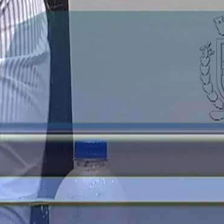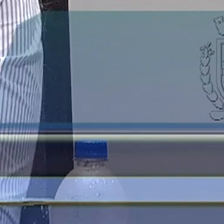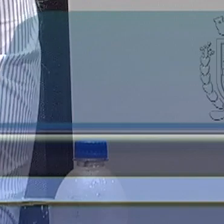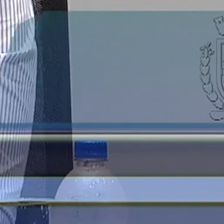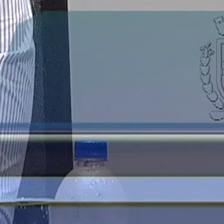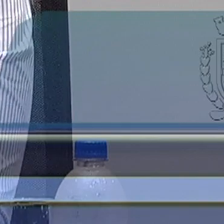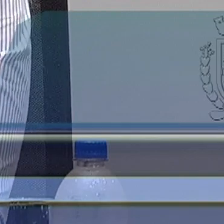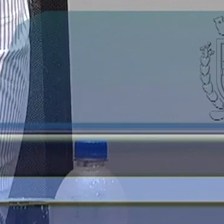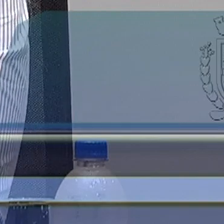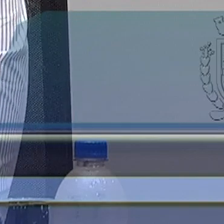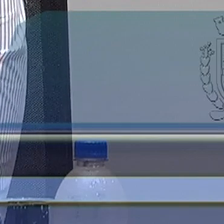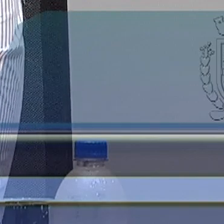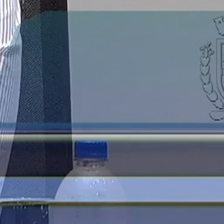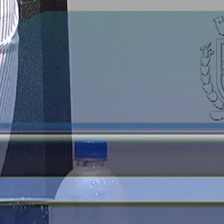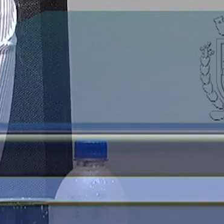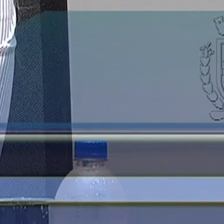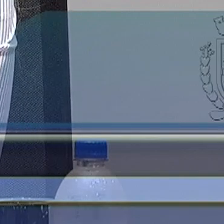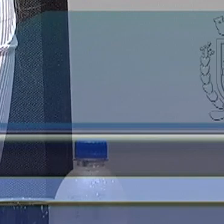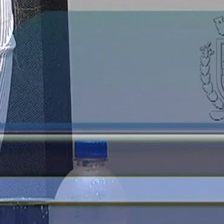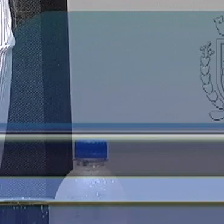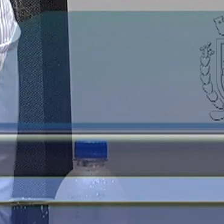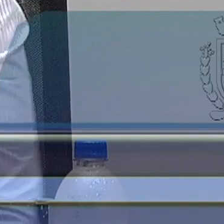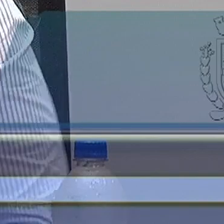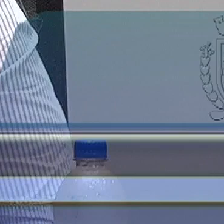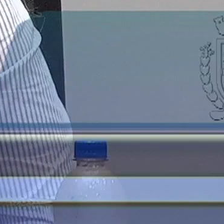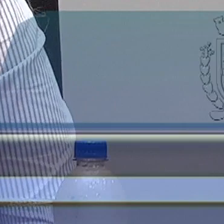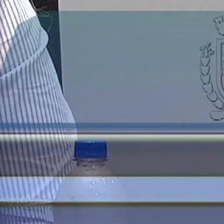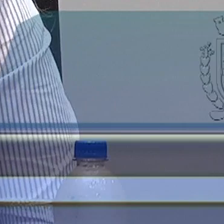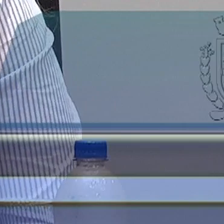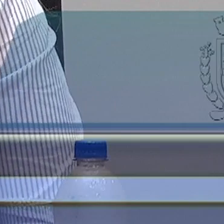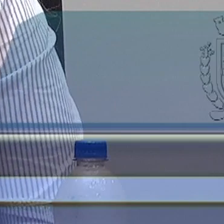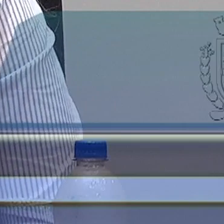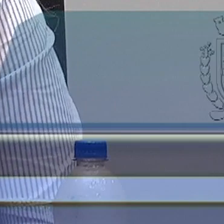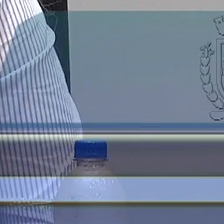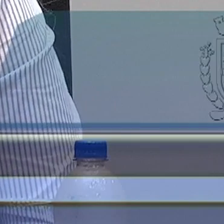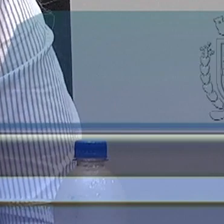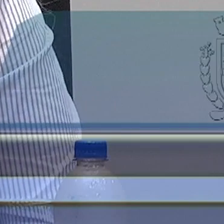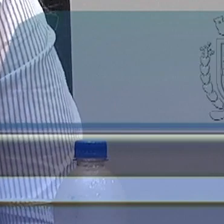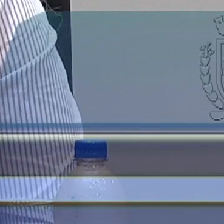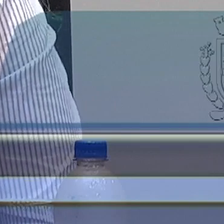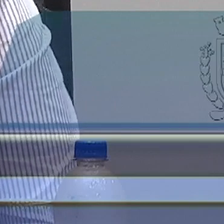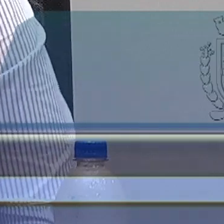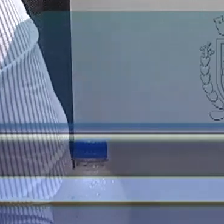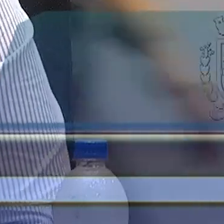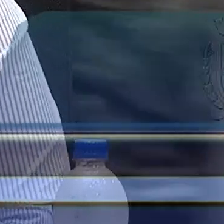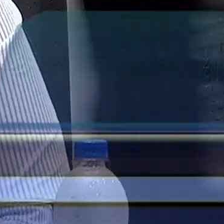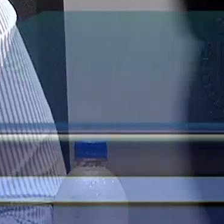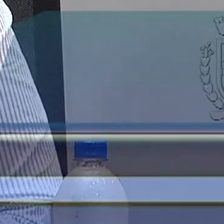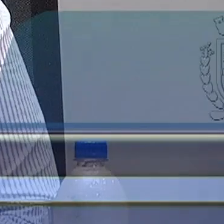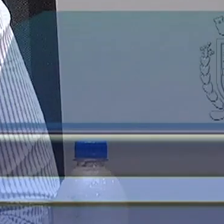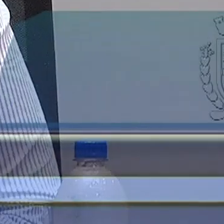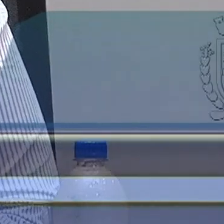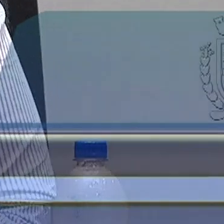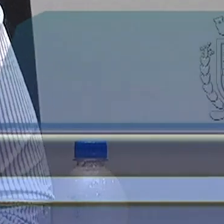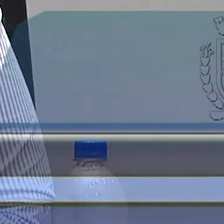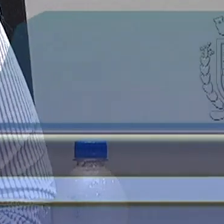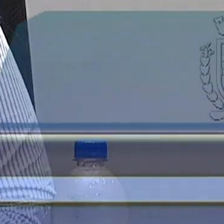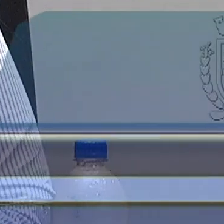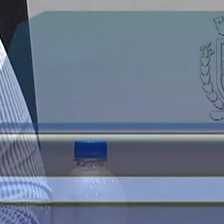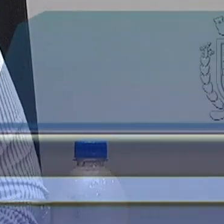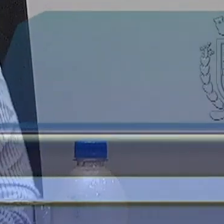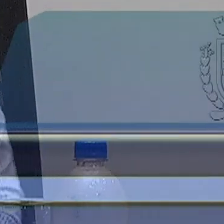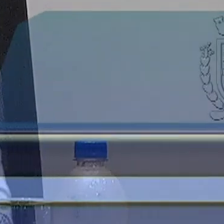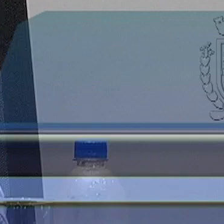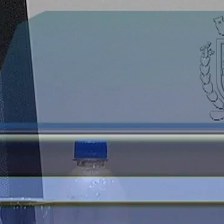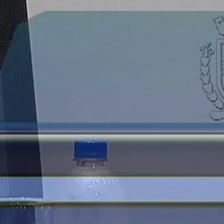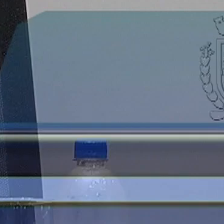De imediato, dispensamos maiores leituras, ingressamos no pequeno expediente. Primeiro, o vereador a usar a palavra, vereador